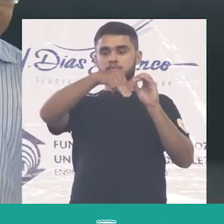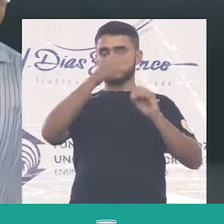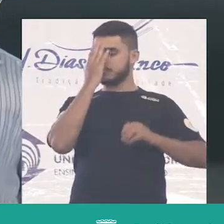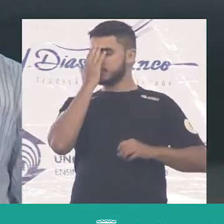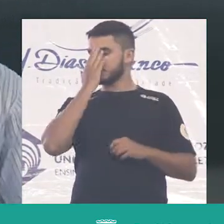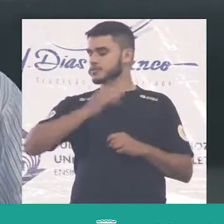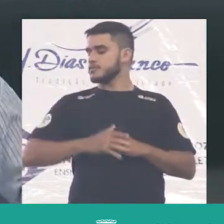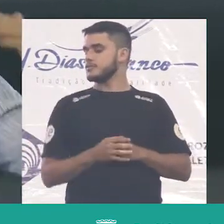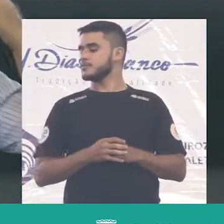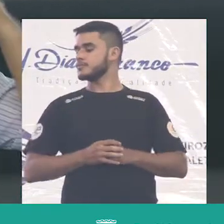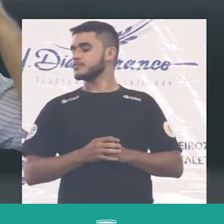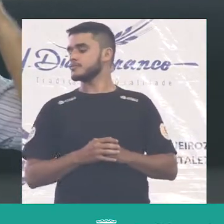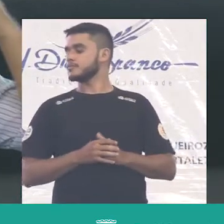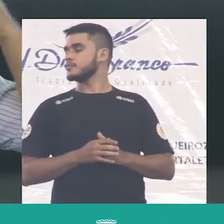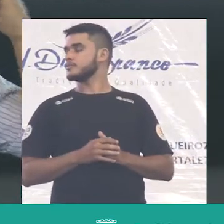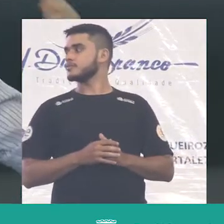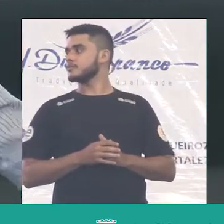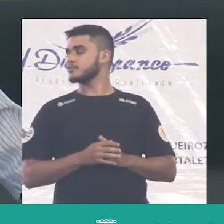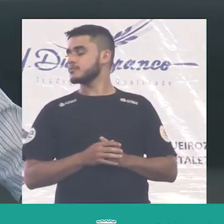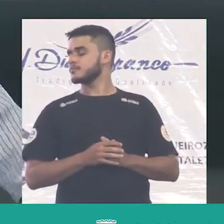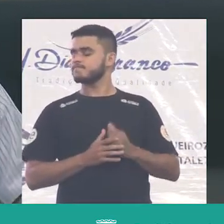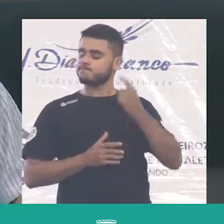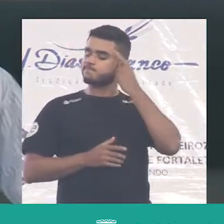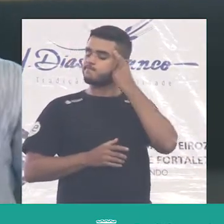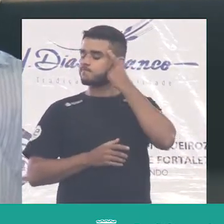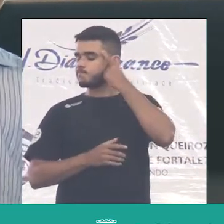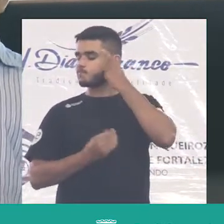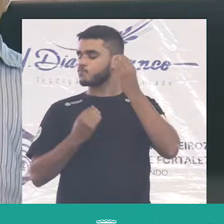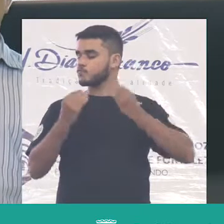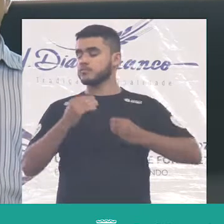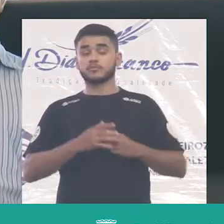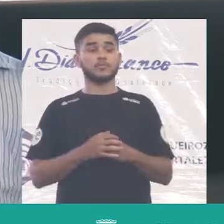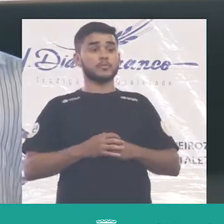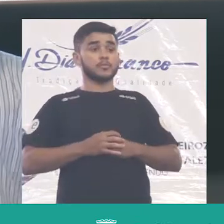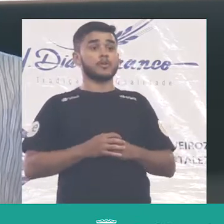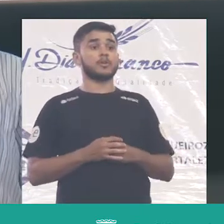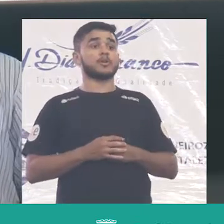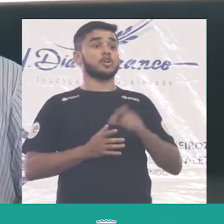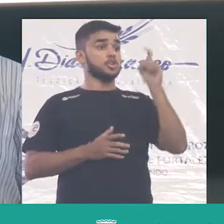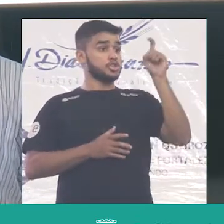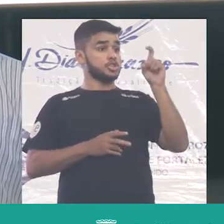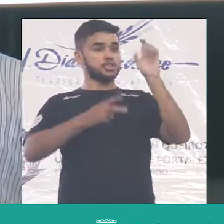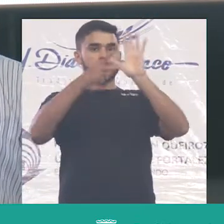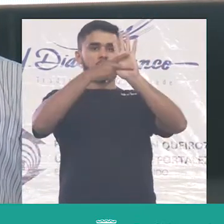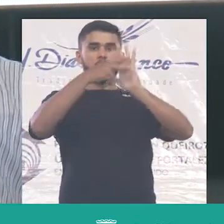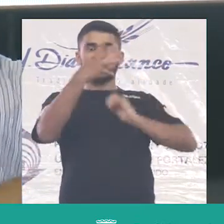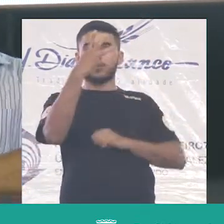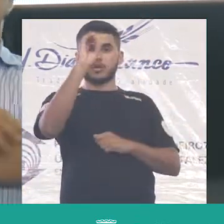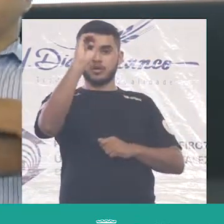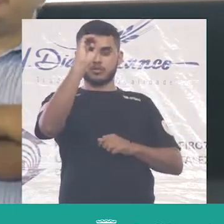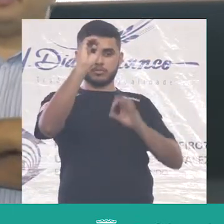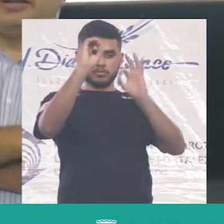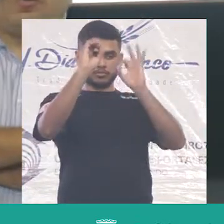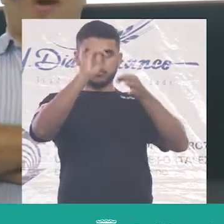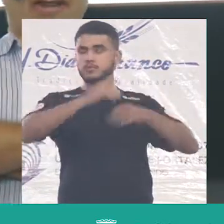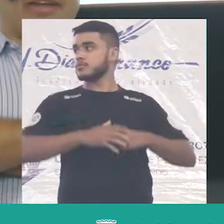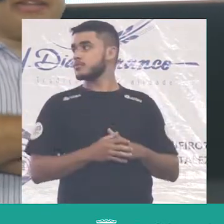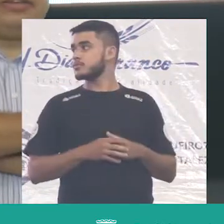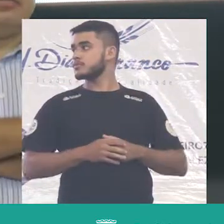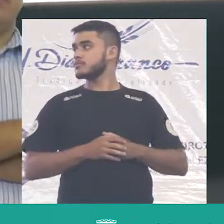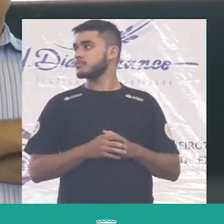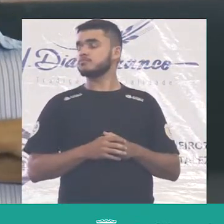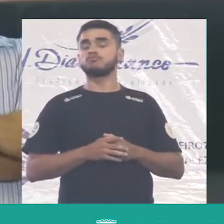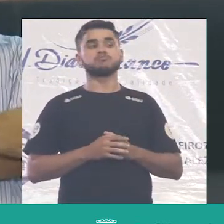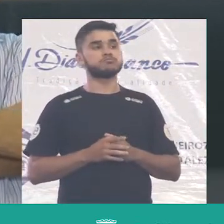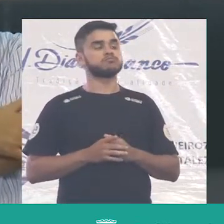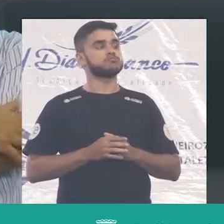litros. Aí você vai pensar um pouquinho aí. Se o x vale 40, o x vale